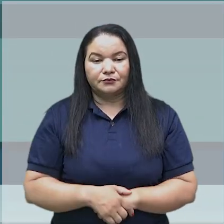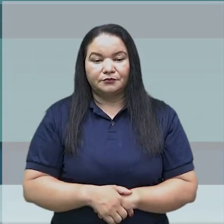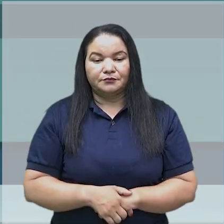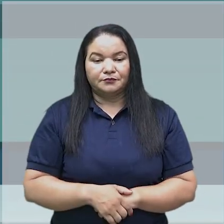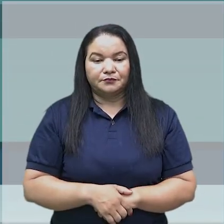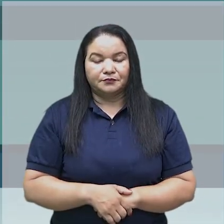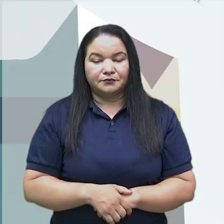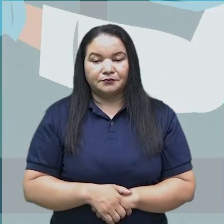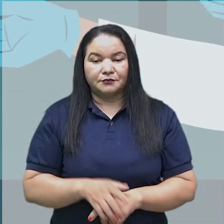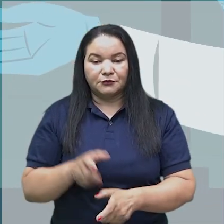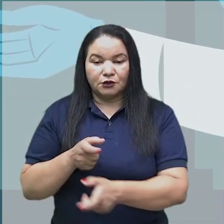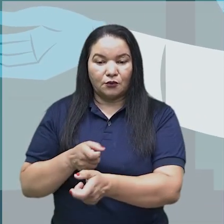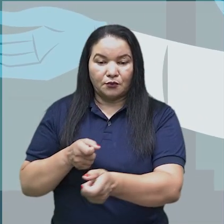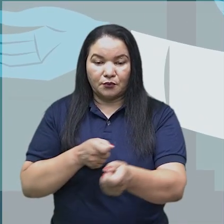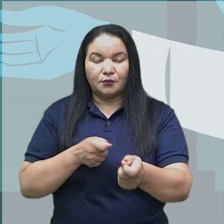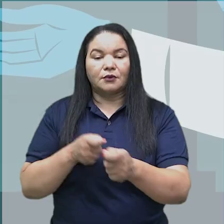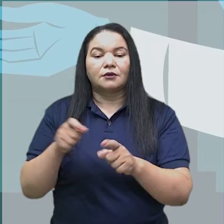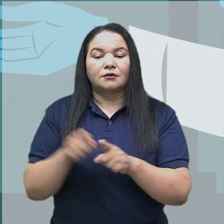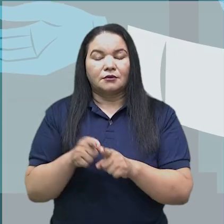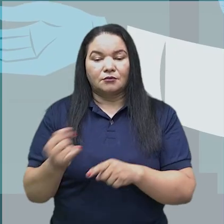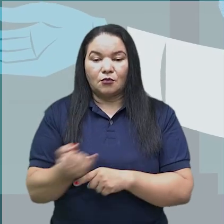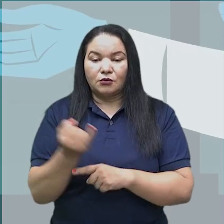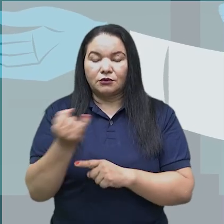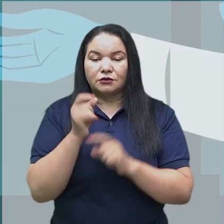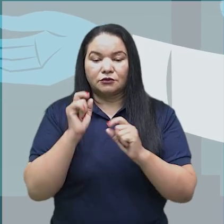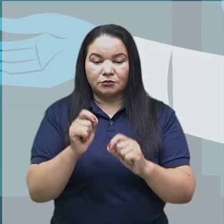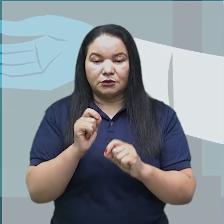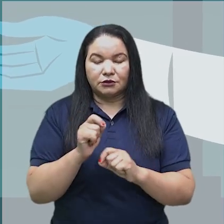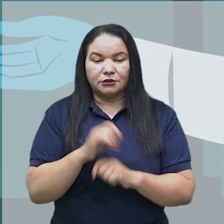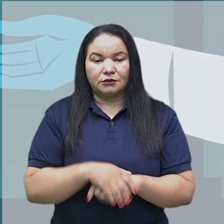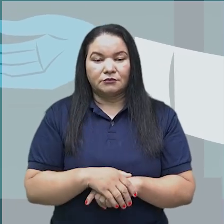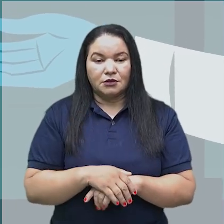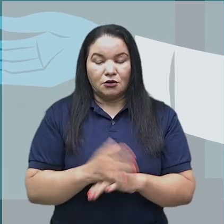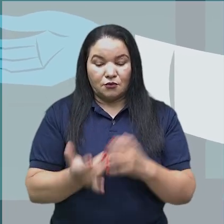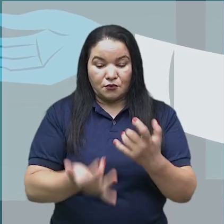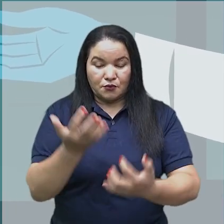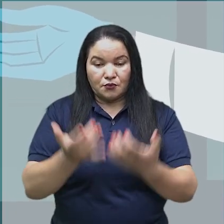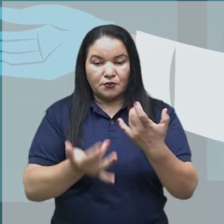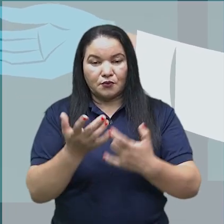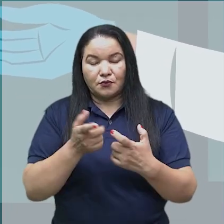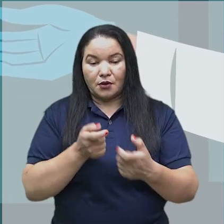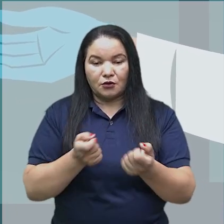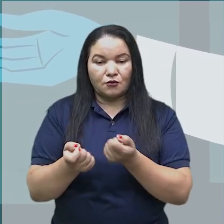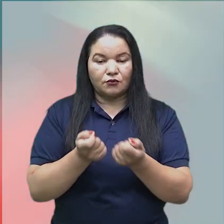O extintor de incêndio é fundamental para conter focos de incêndio com segurança.